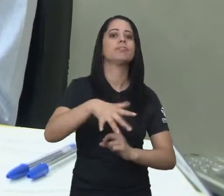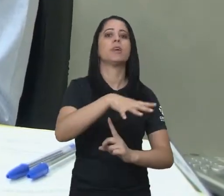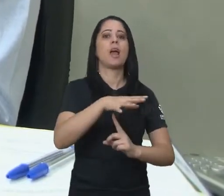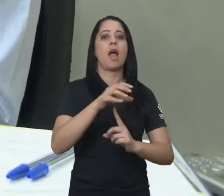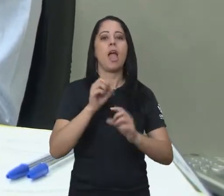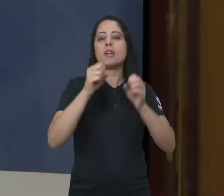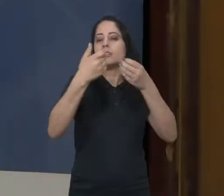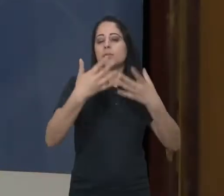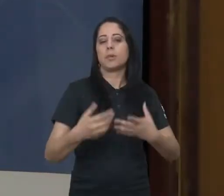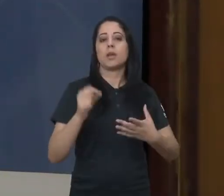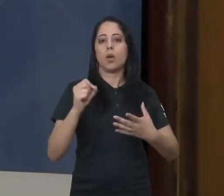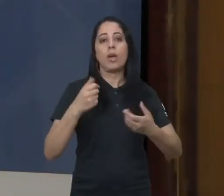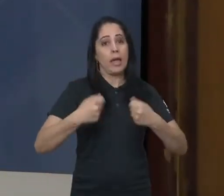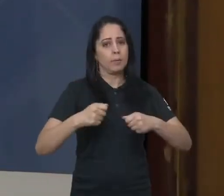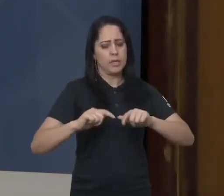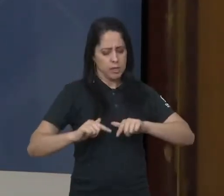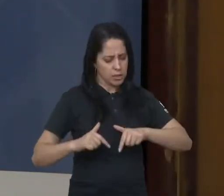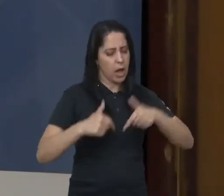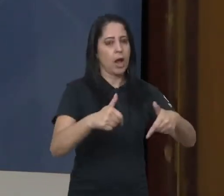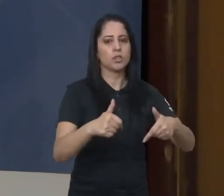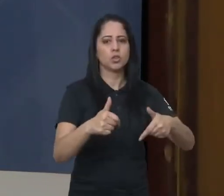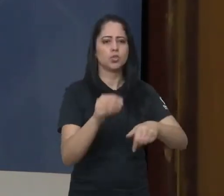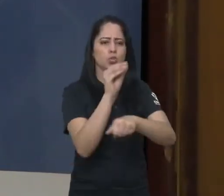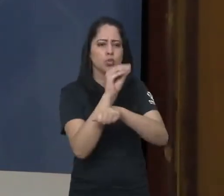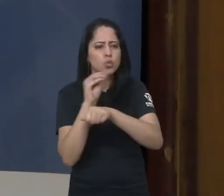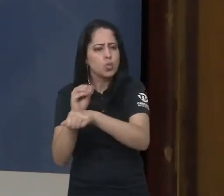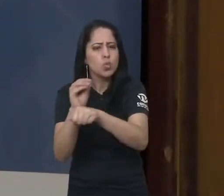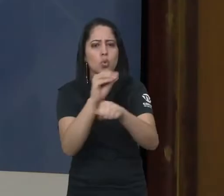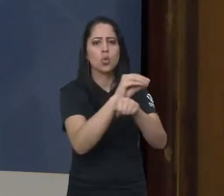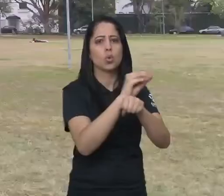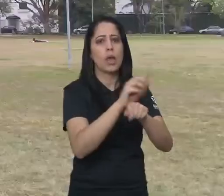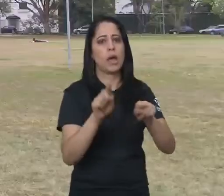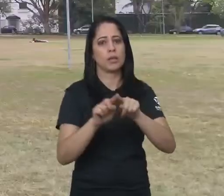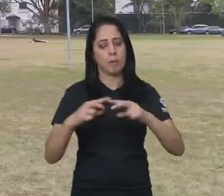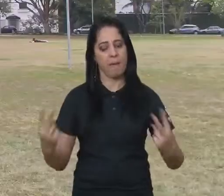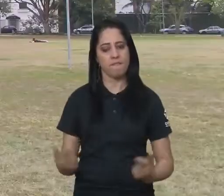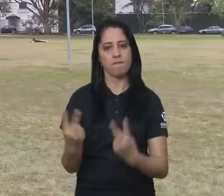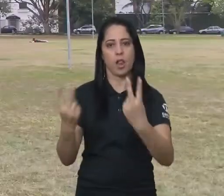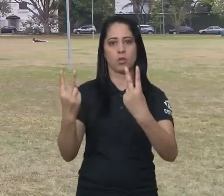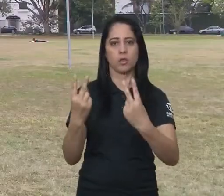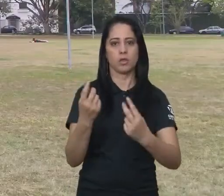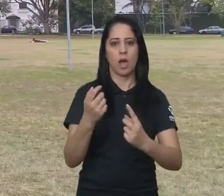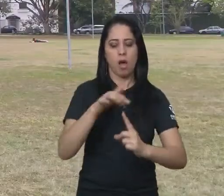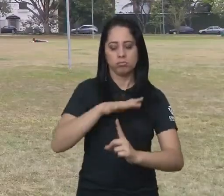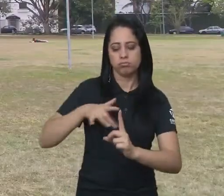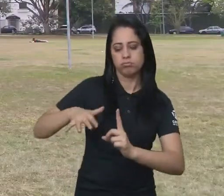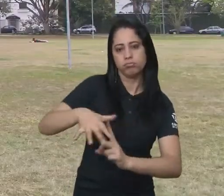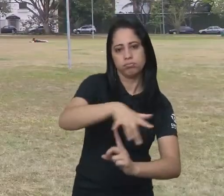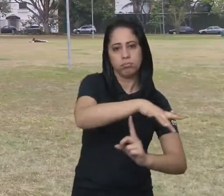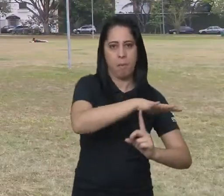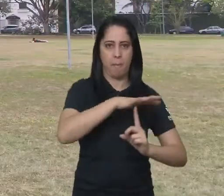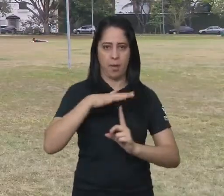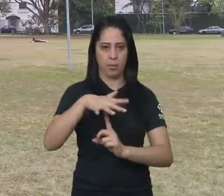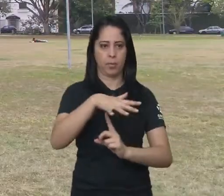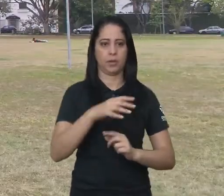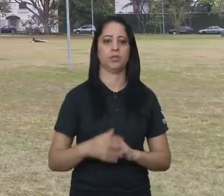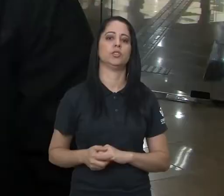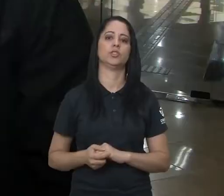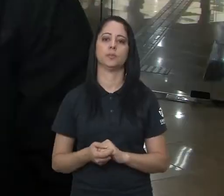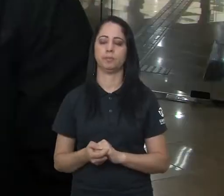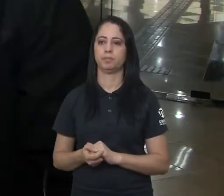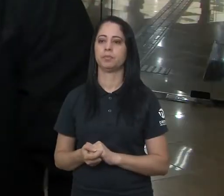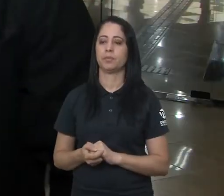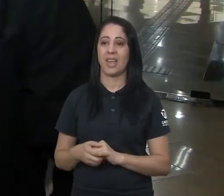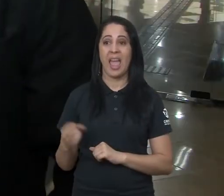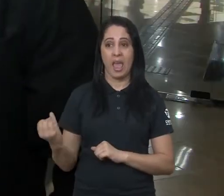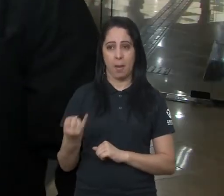de Meio Ambiente ressaltam como políticas públicas devem contribuir na preservação e valorização do meio ambiente.